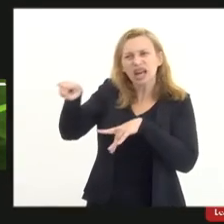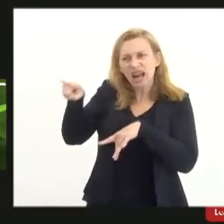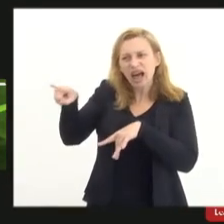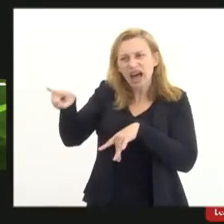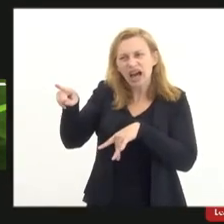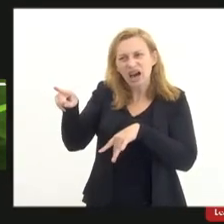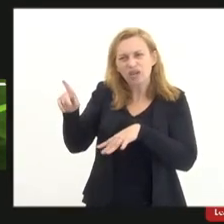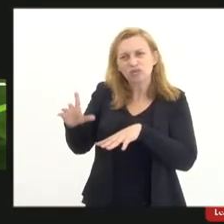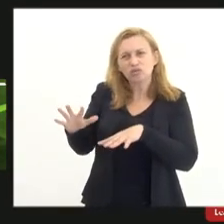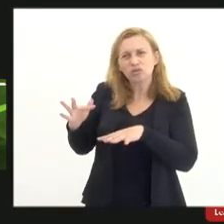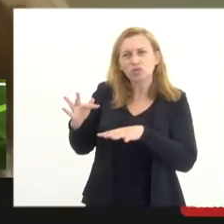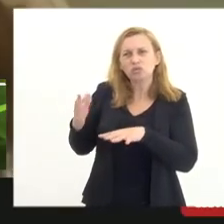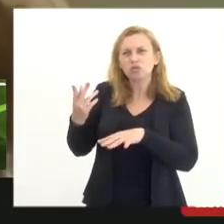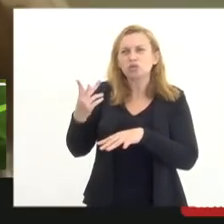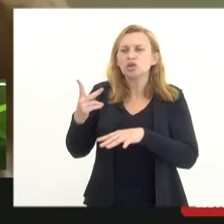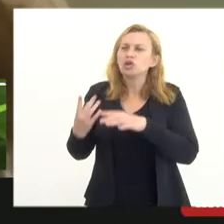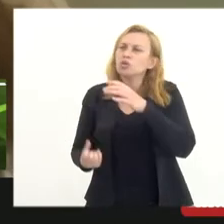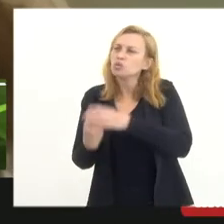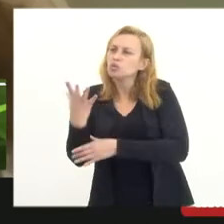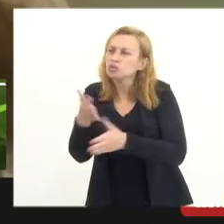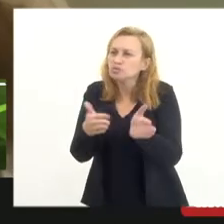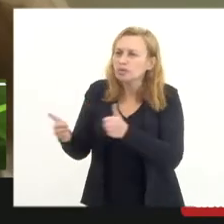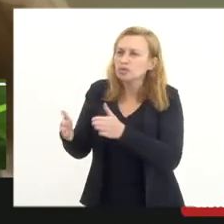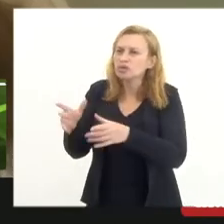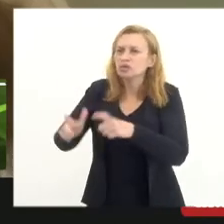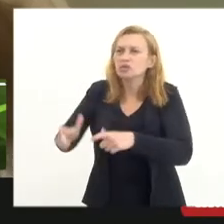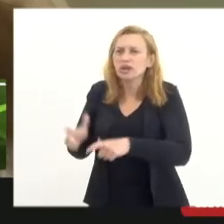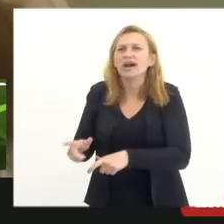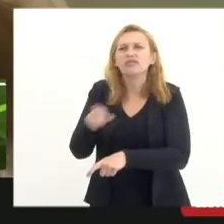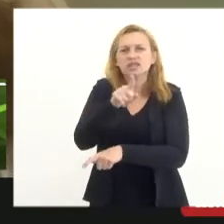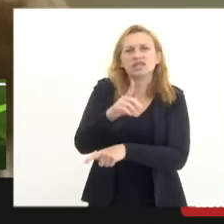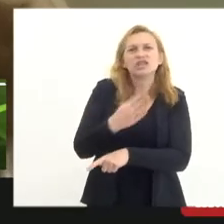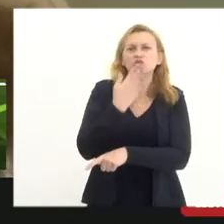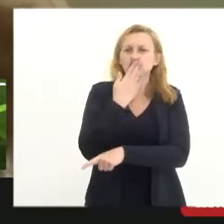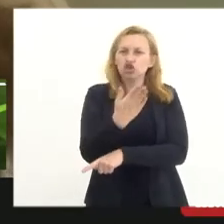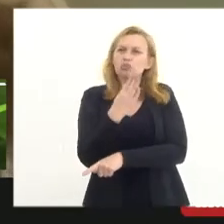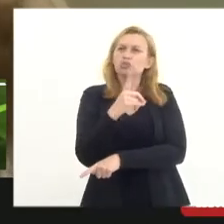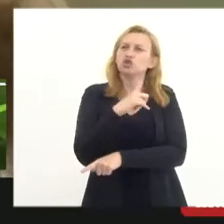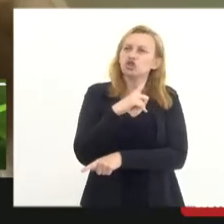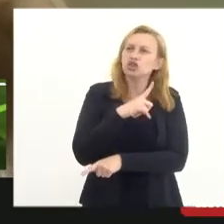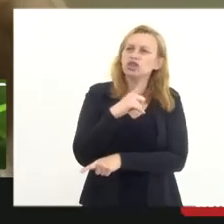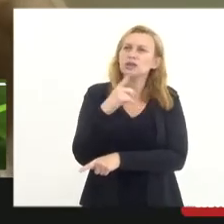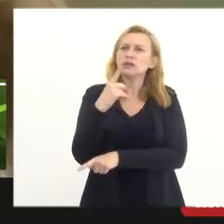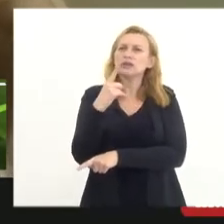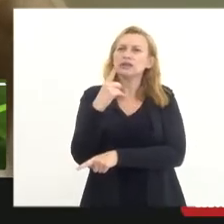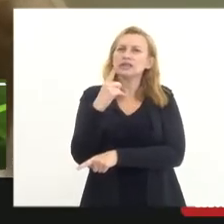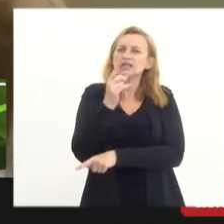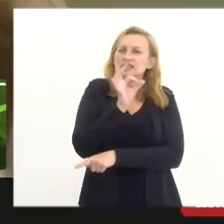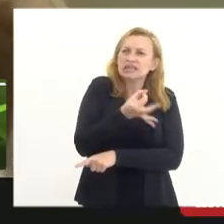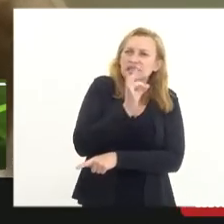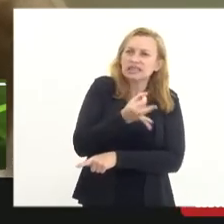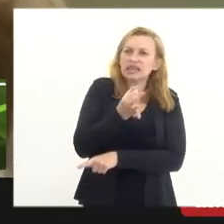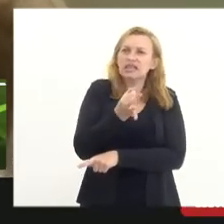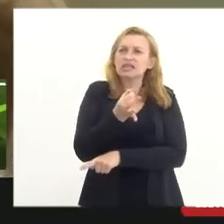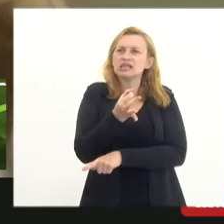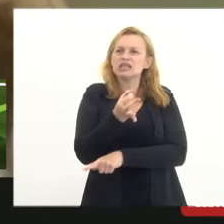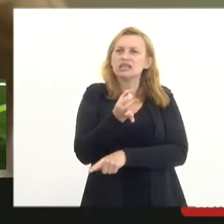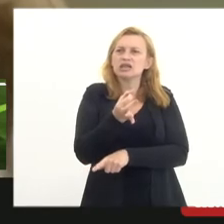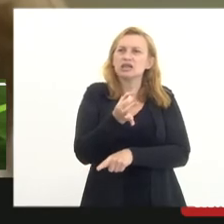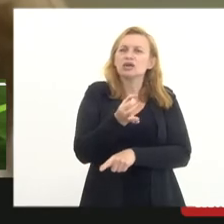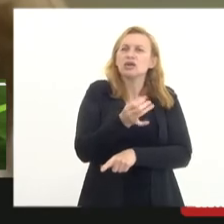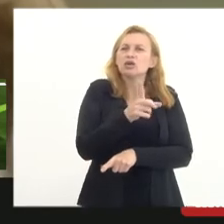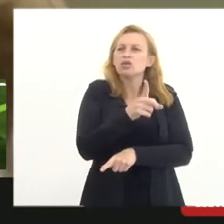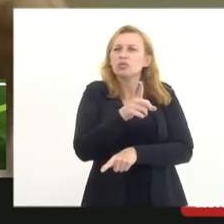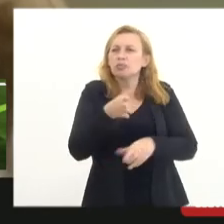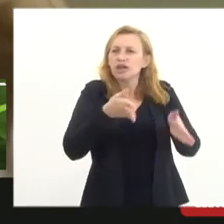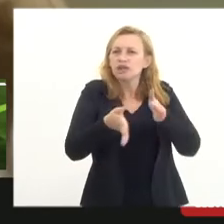previsão de uma unidade de produção. Você já tem algum tipo de perspectiva para essa nova unidade de produção? Como é que